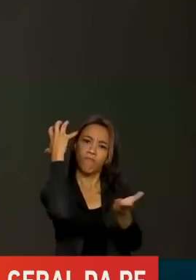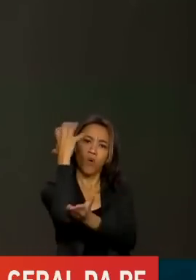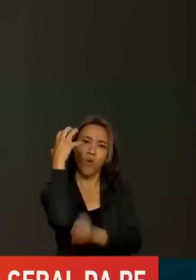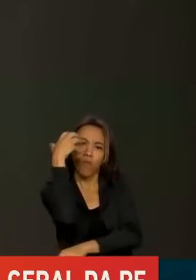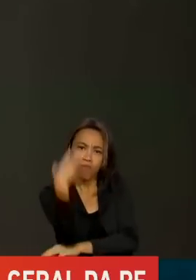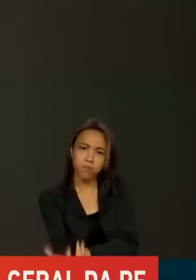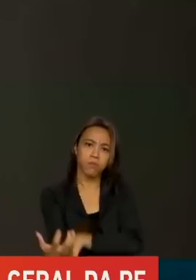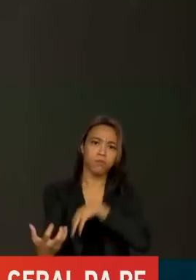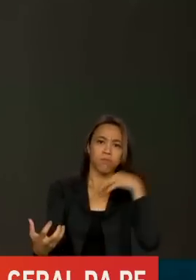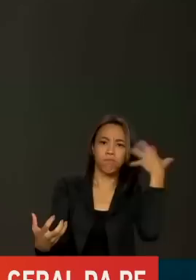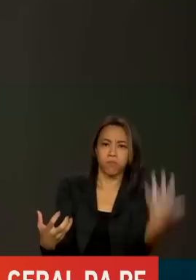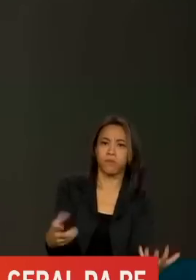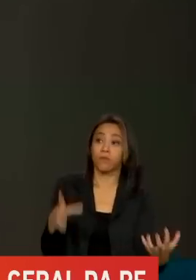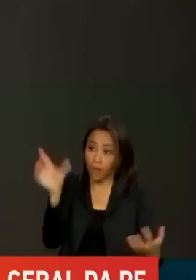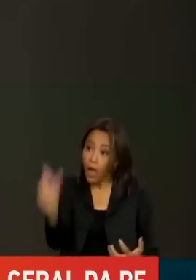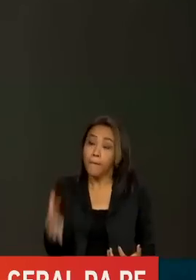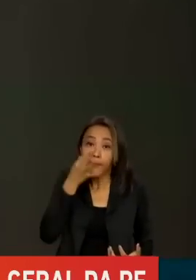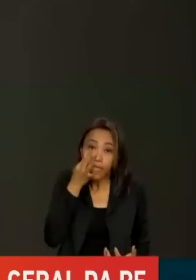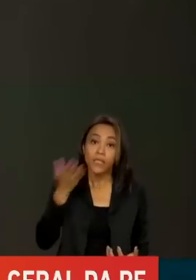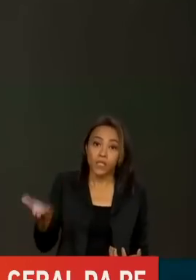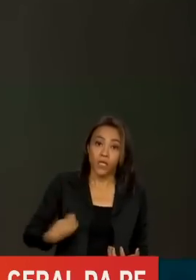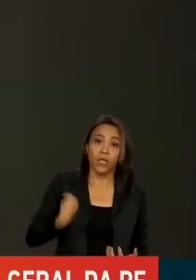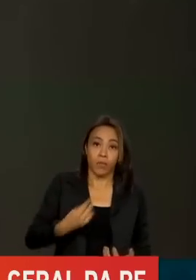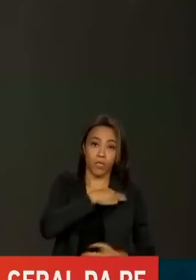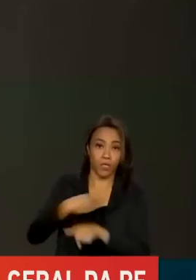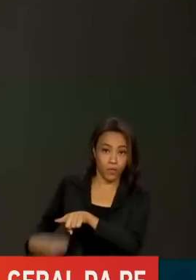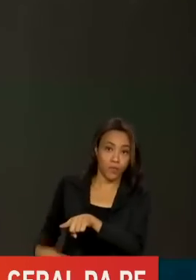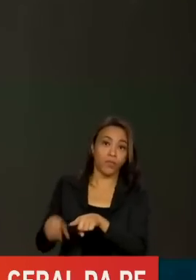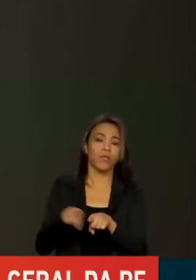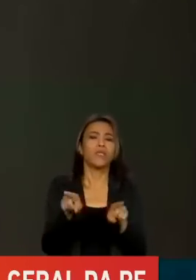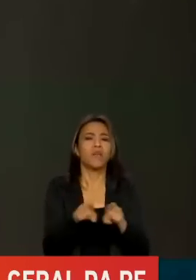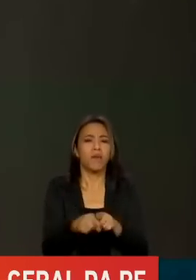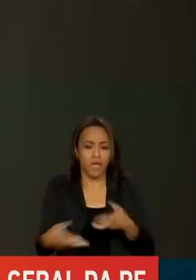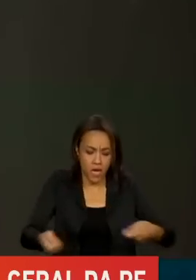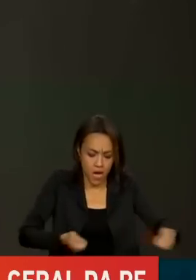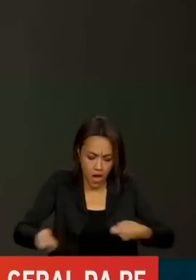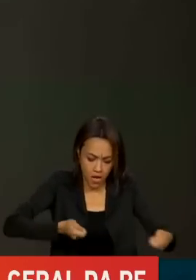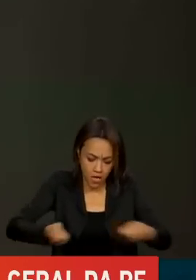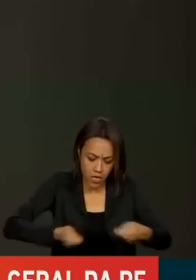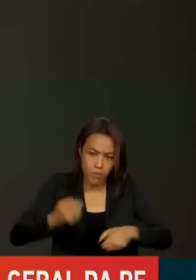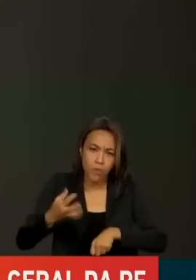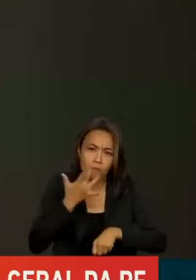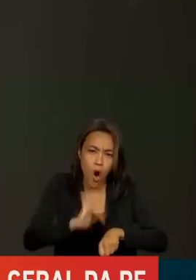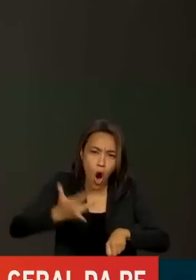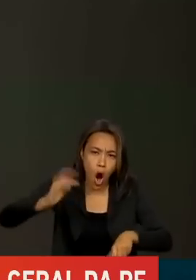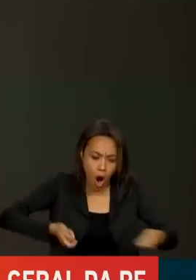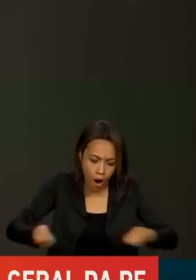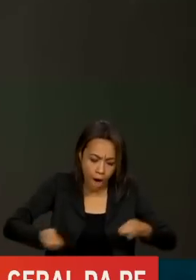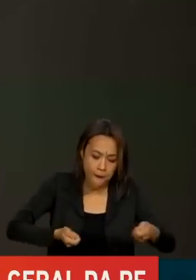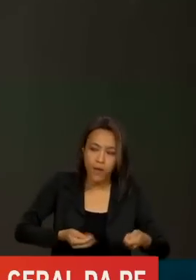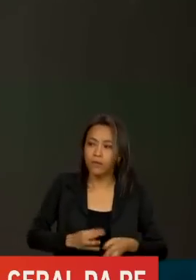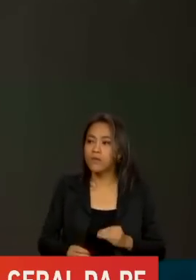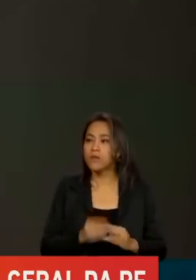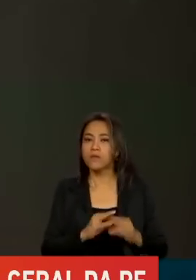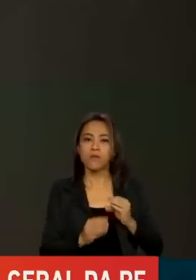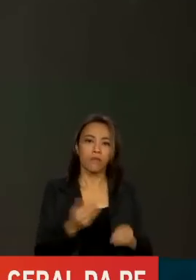Divina presente é o combate aos garimpos Ilegais e ficam extremamente feliz com que vê a criação de uma